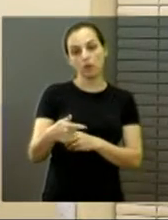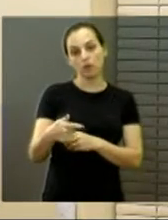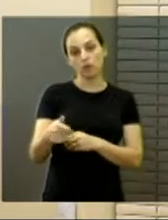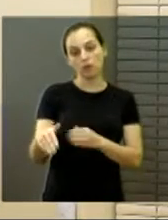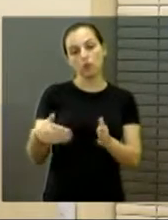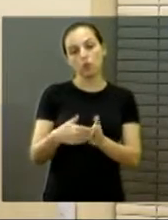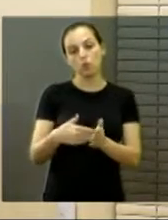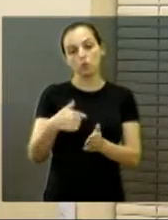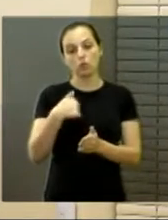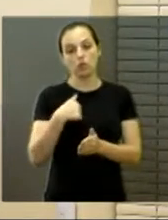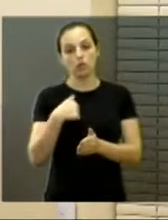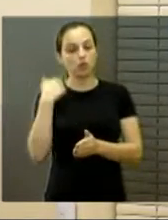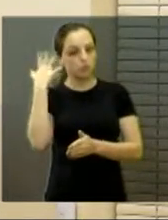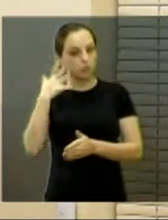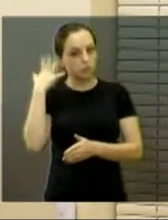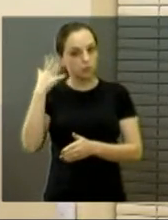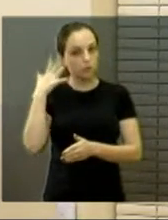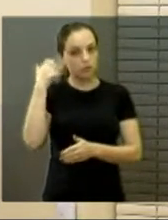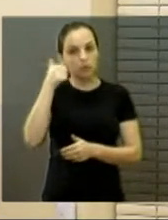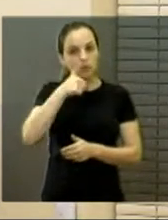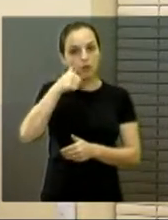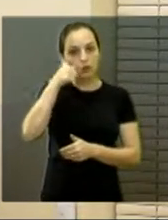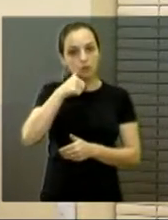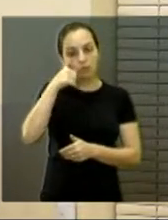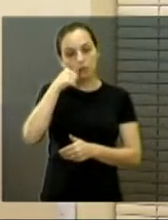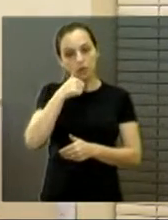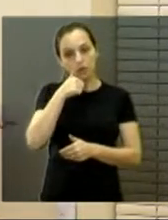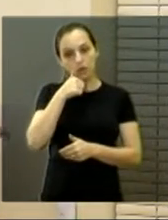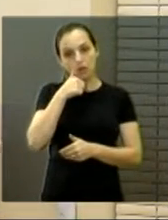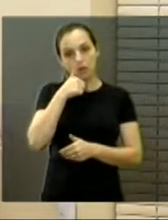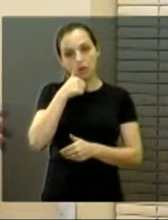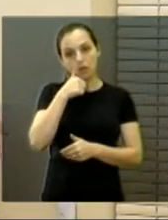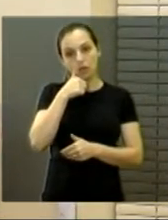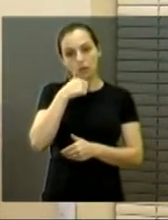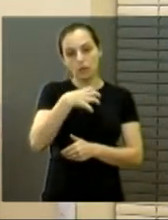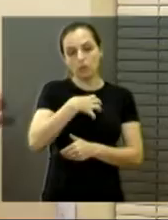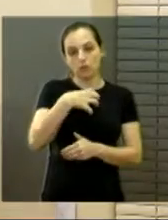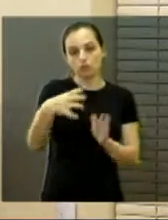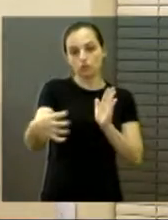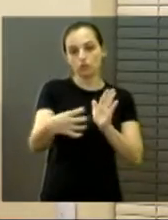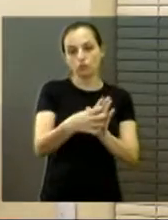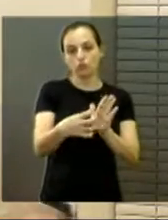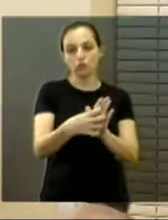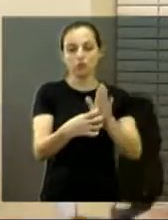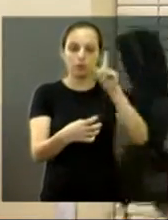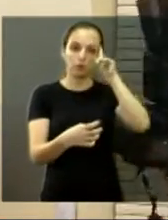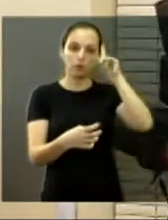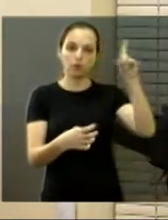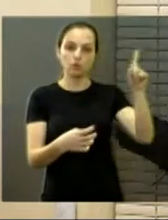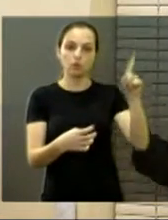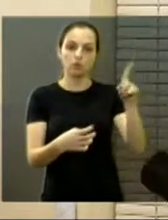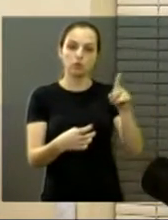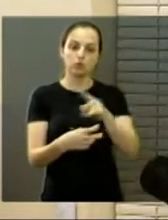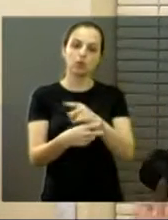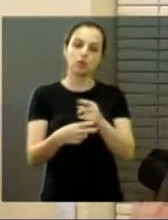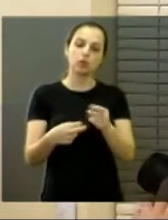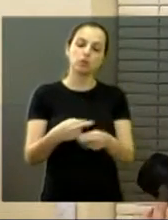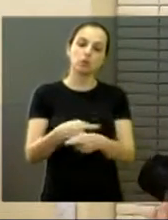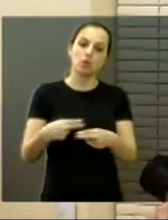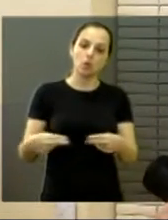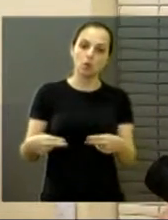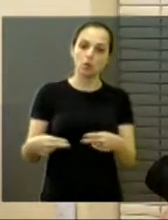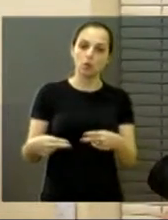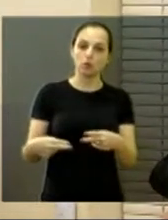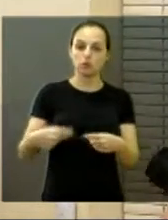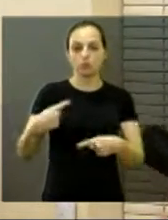vou focar a minha fala na questão da mulher, até mesmo pela simbologia do dia. Vou deixar os comentários sobre a